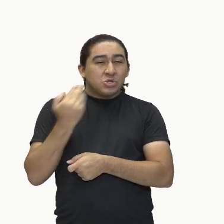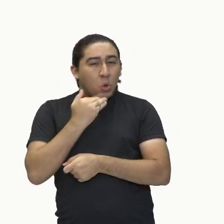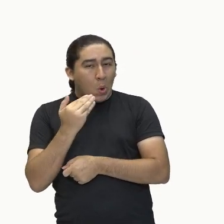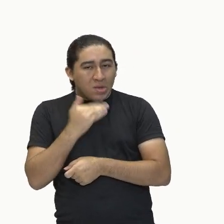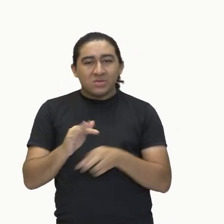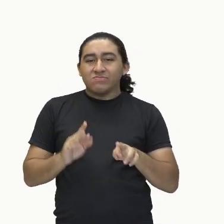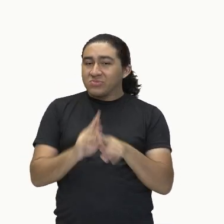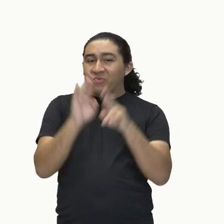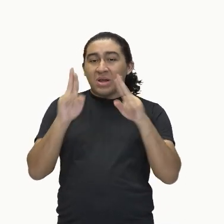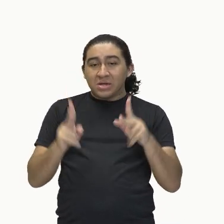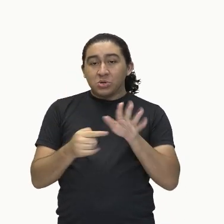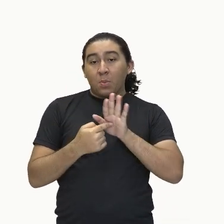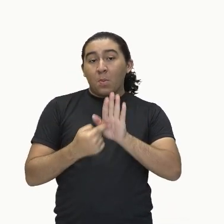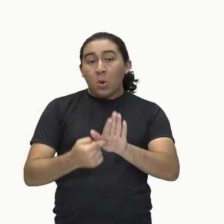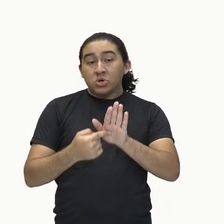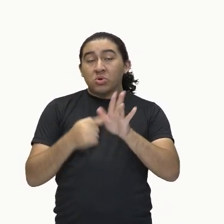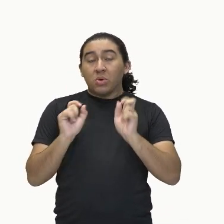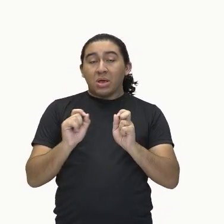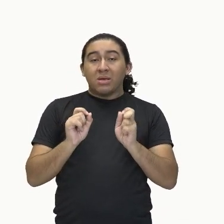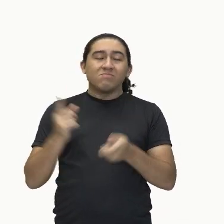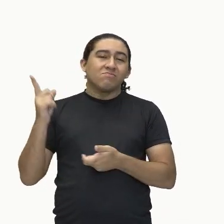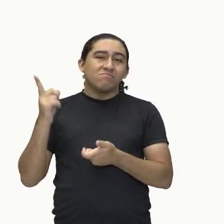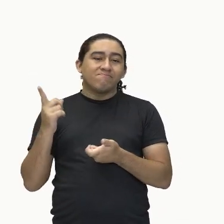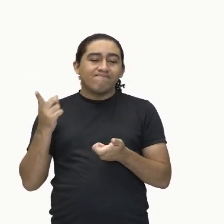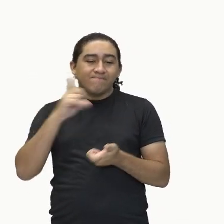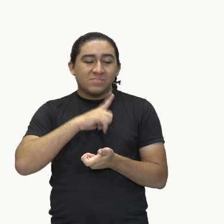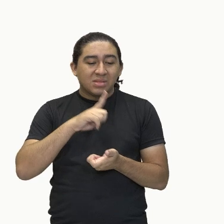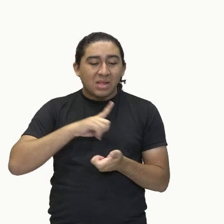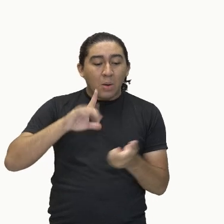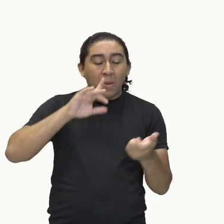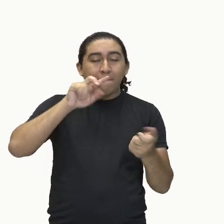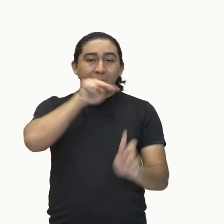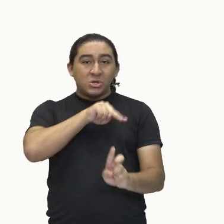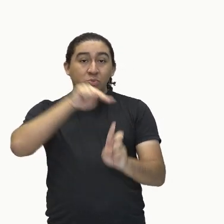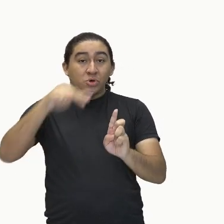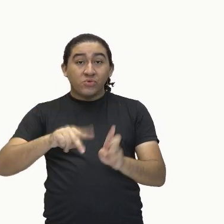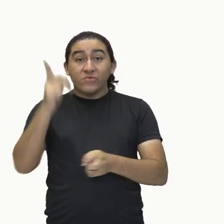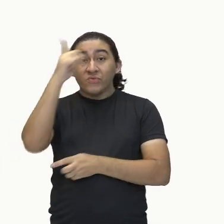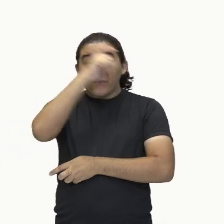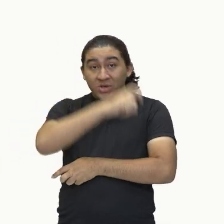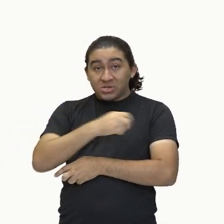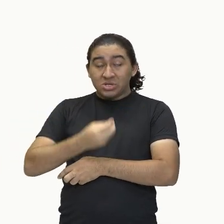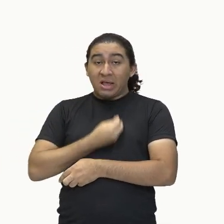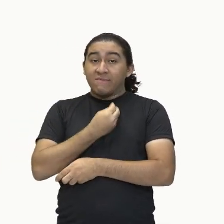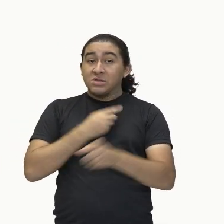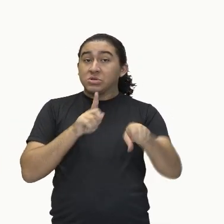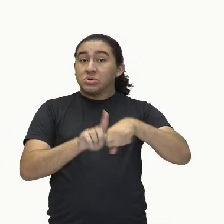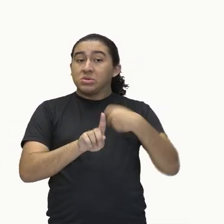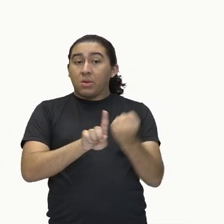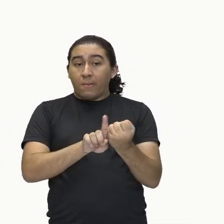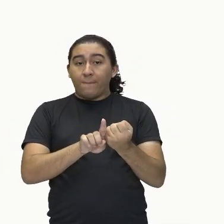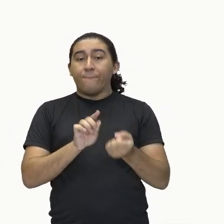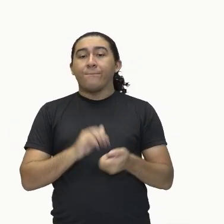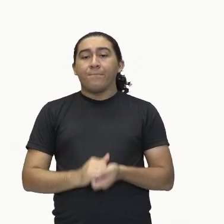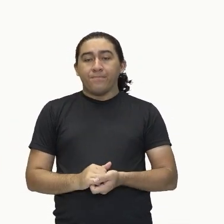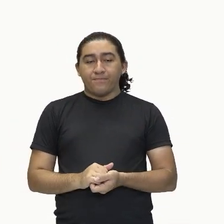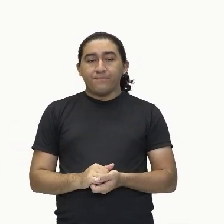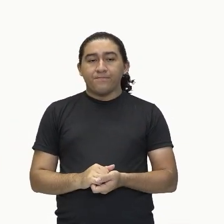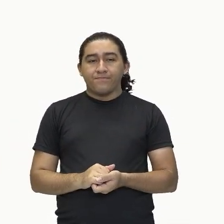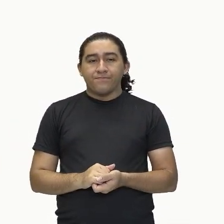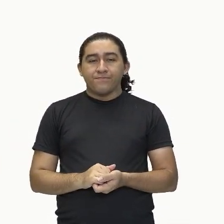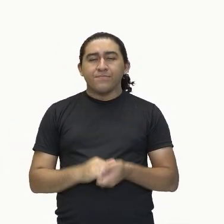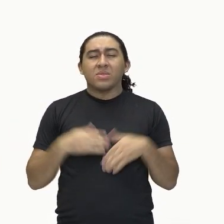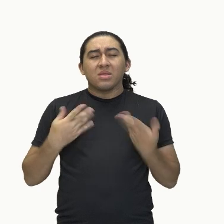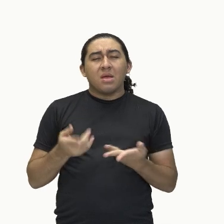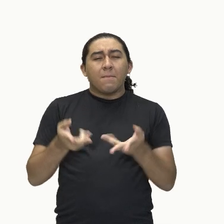deformada, revelando uma leitura trágica da vida social. Então, prestem atenção exatamente neste termo.